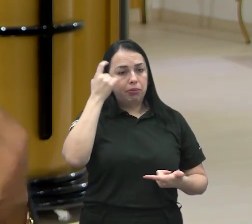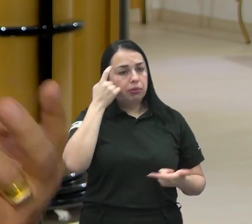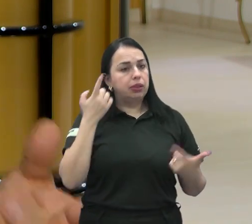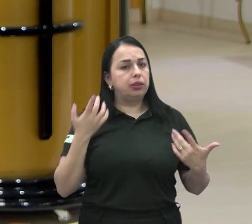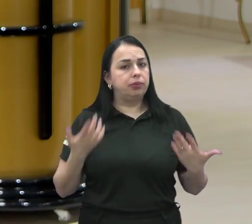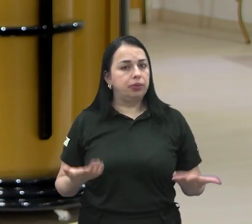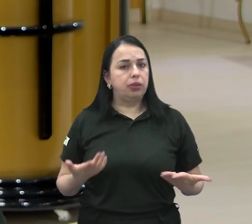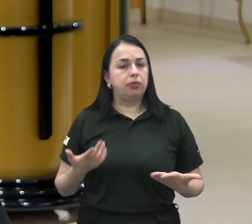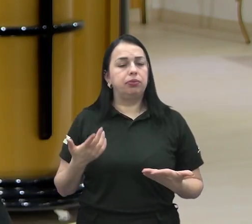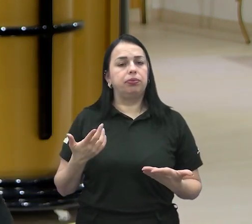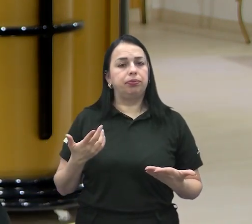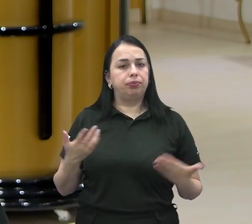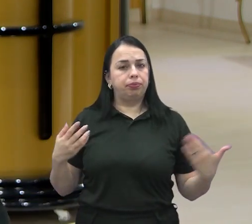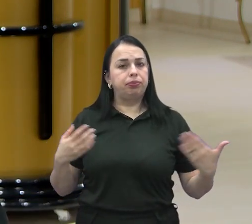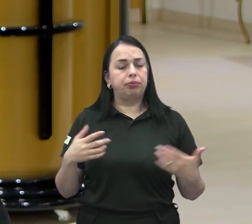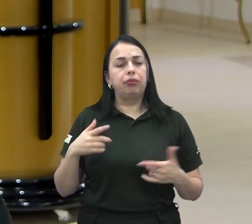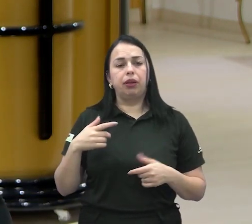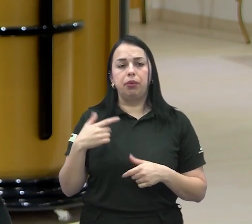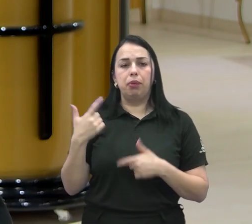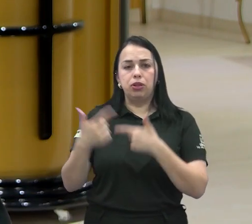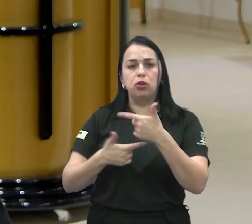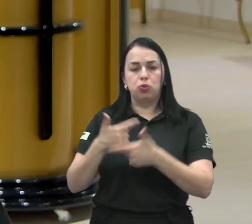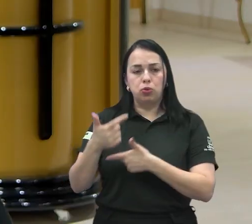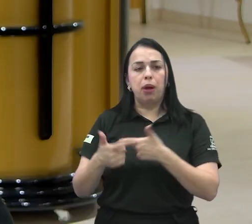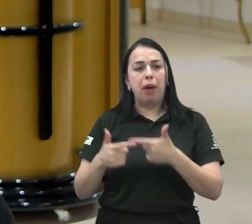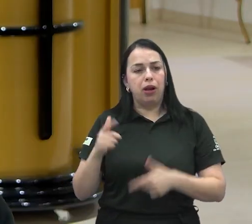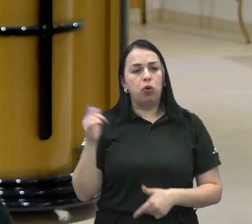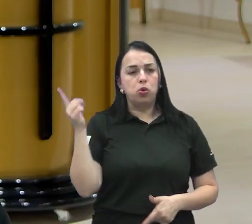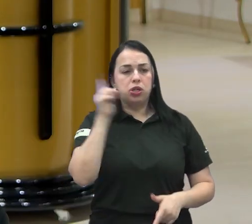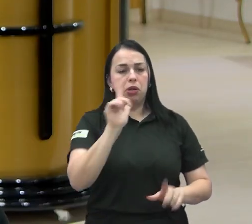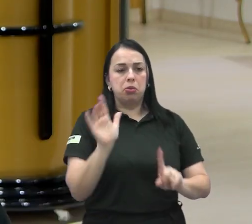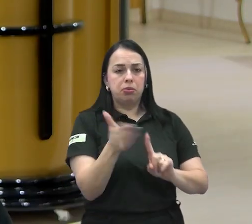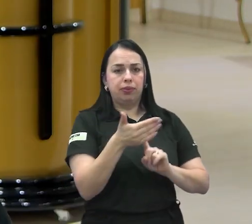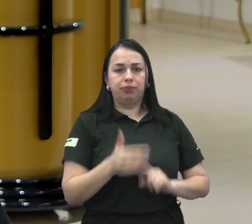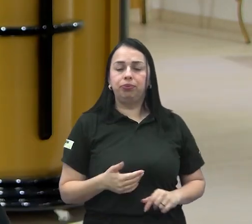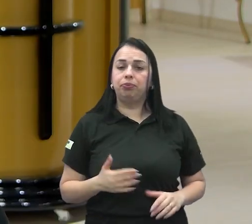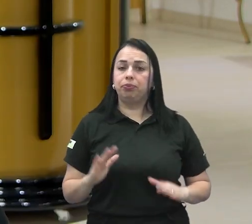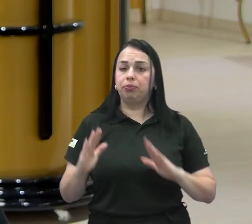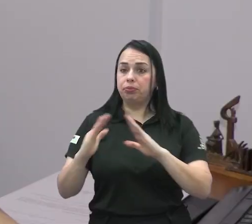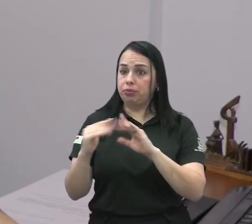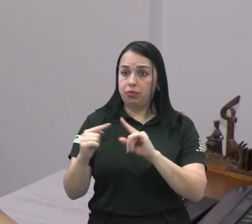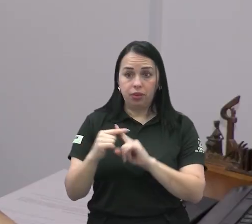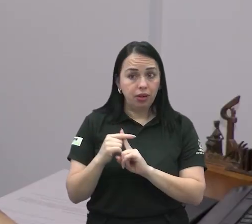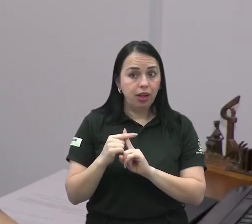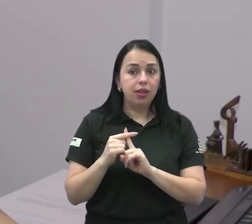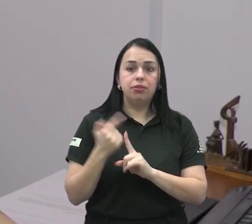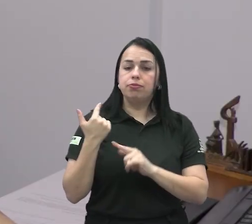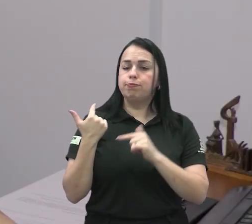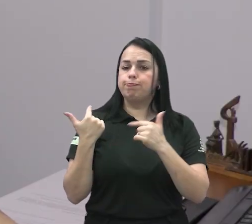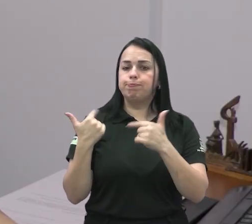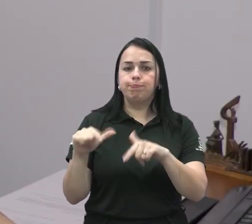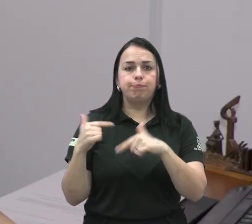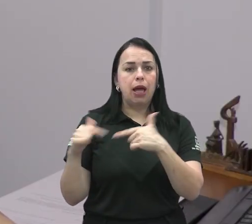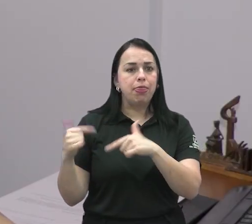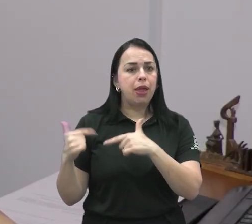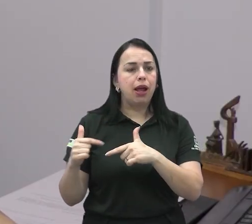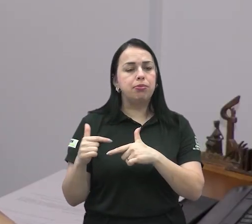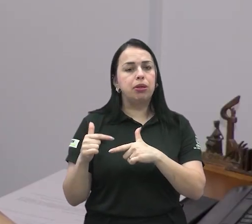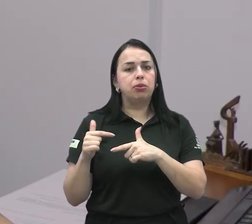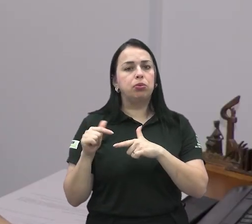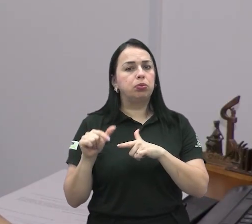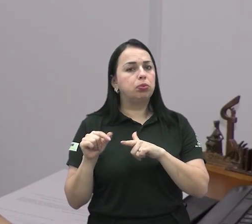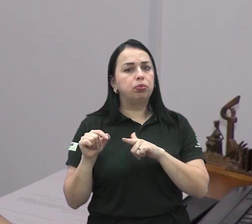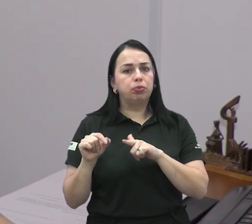algum problema na mente que ela tem, então esse trabalho tem tido um resultado muito bom. As instituições religiosas,